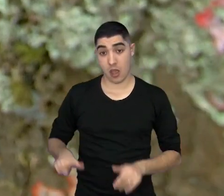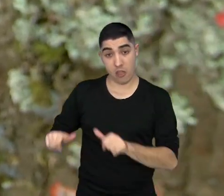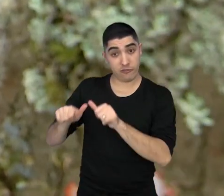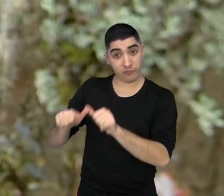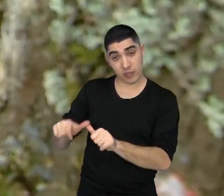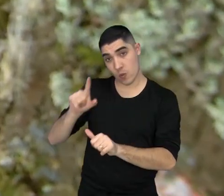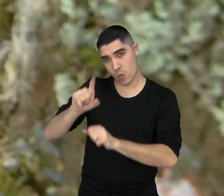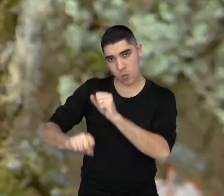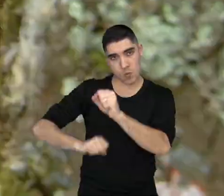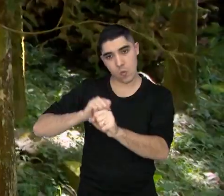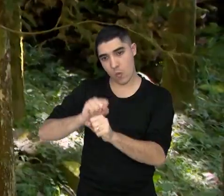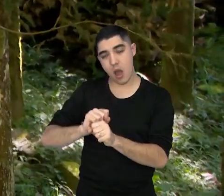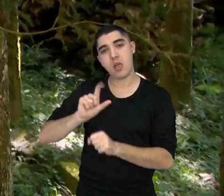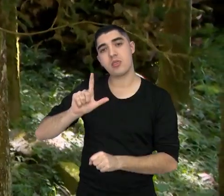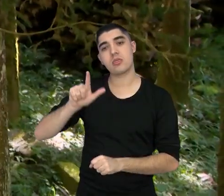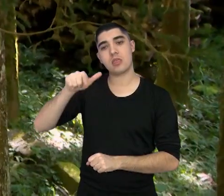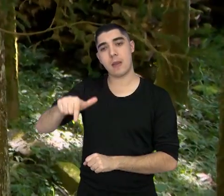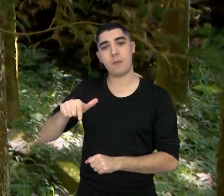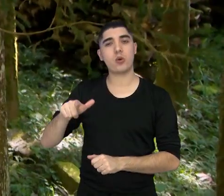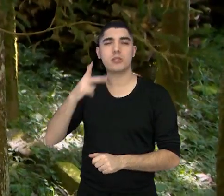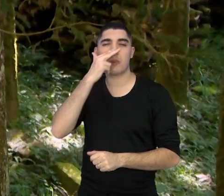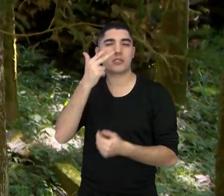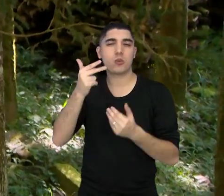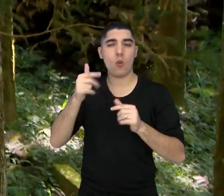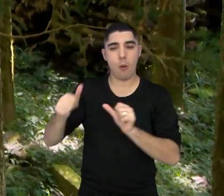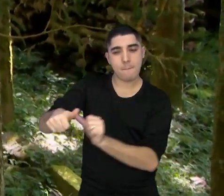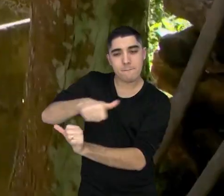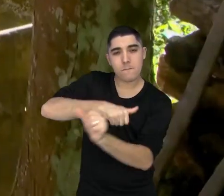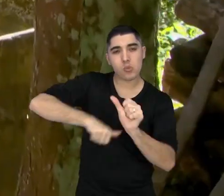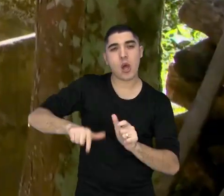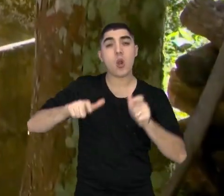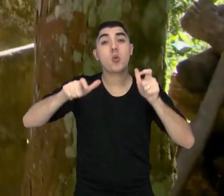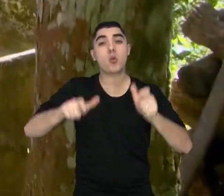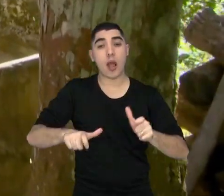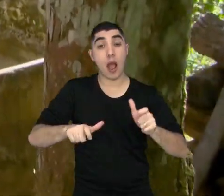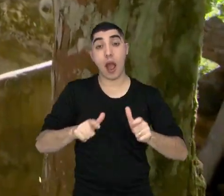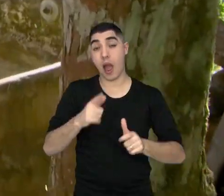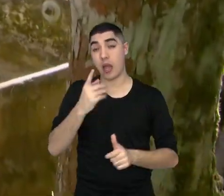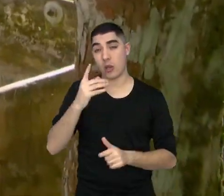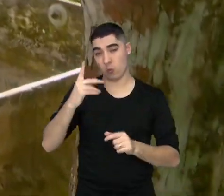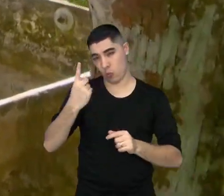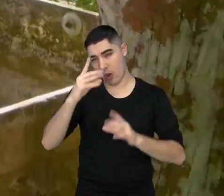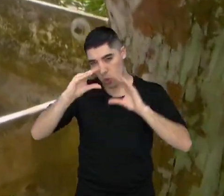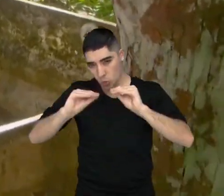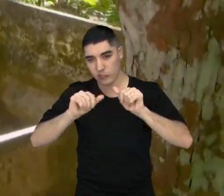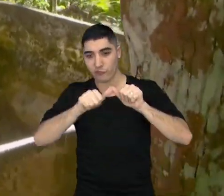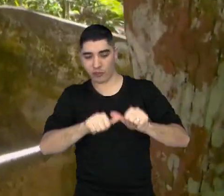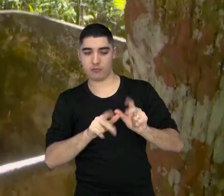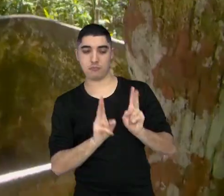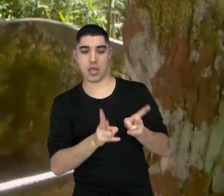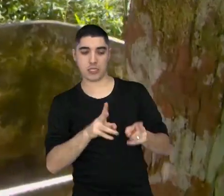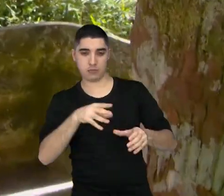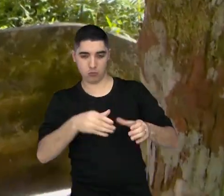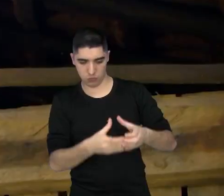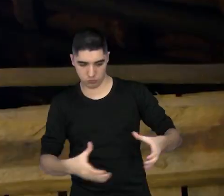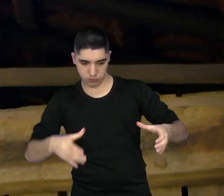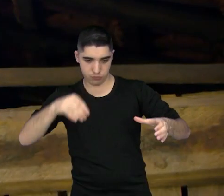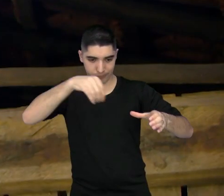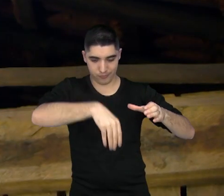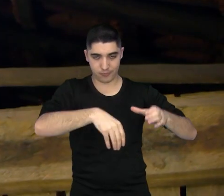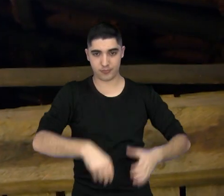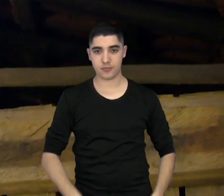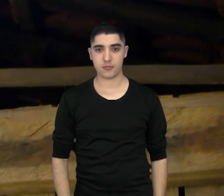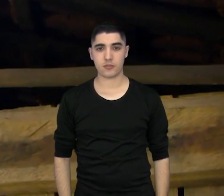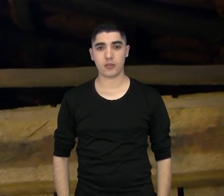Depois de um ano, as toras recebem uma espécie de choque térmico e ficam por uma noite nesse recipiente. Do